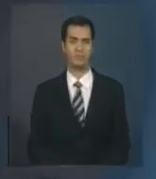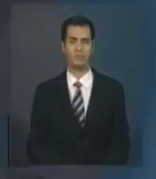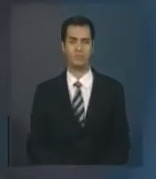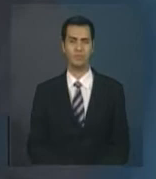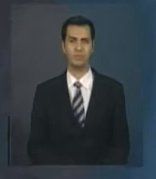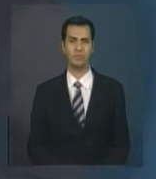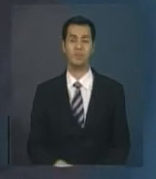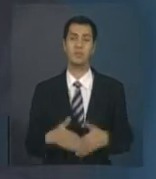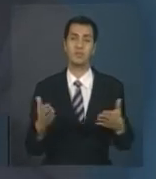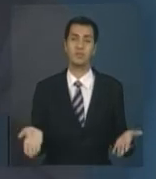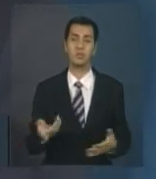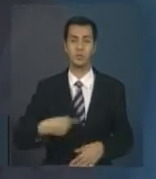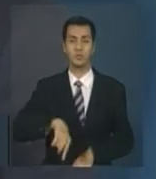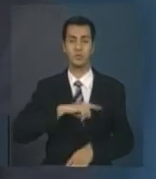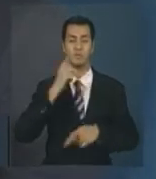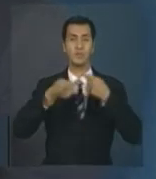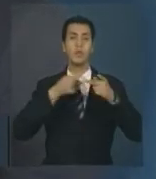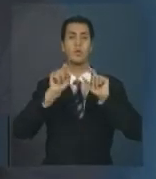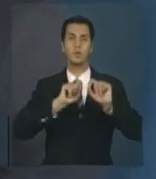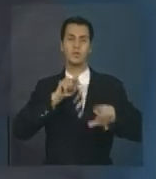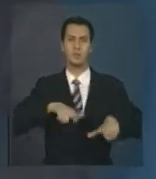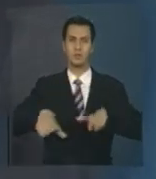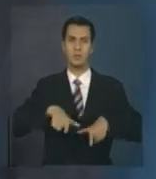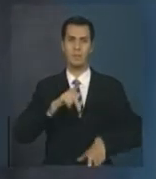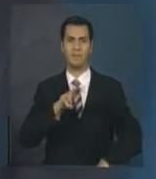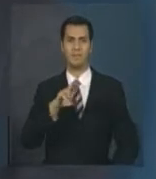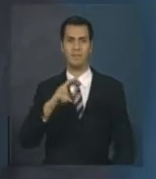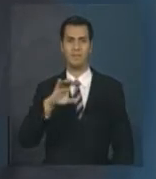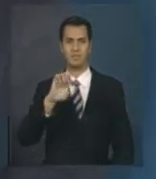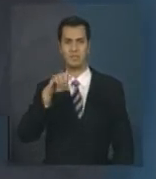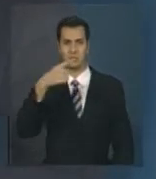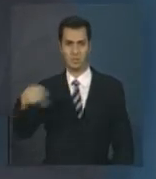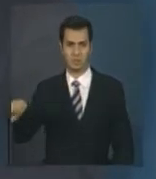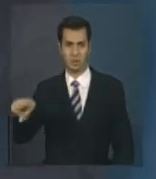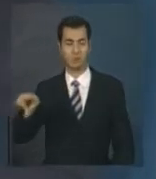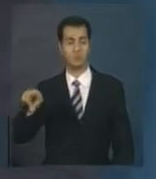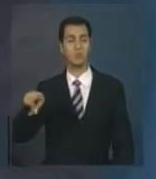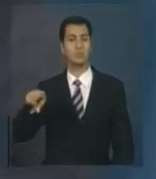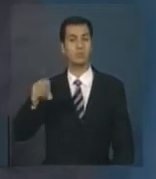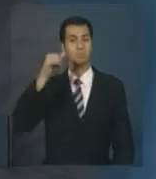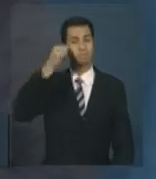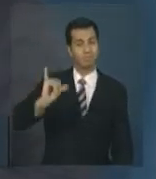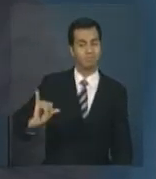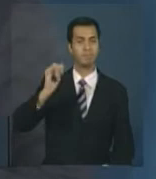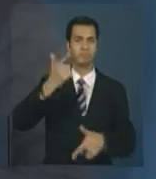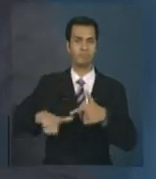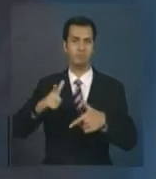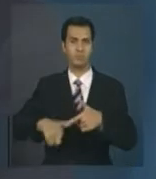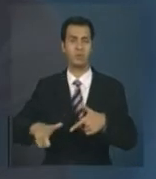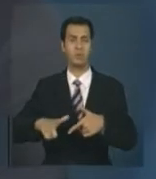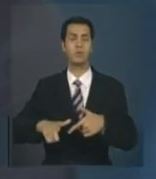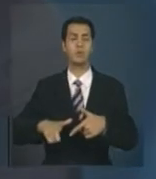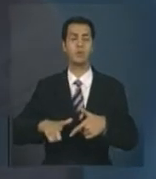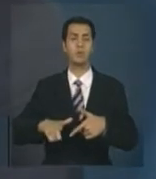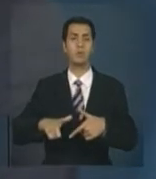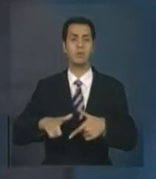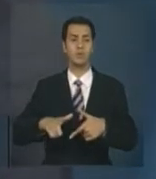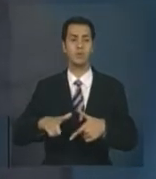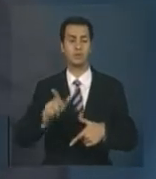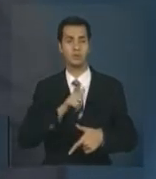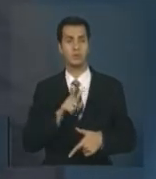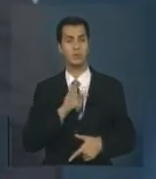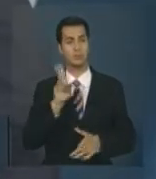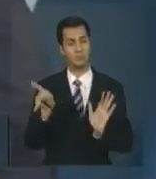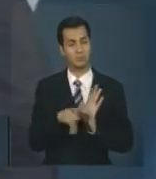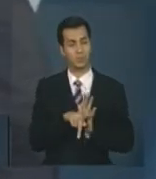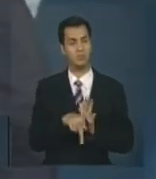falar das ações de prevenção afetas ou sob a responsabilidade do Ministério